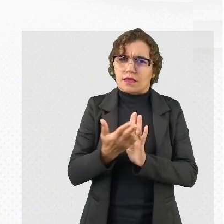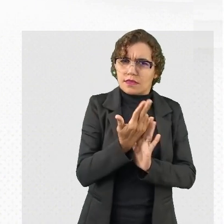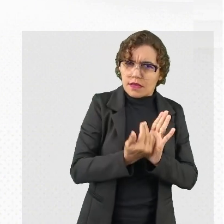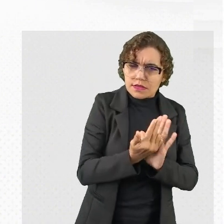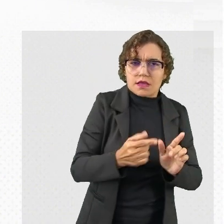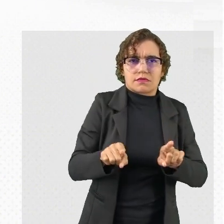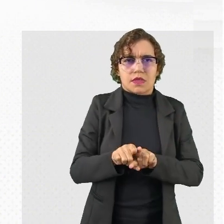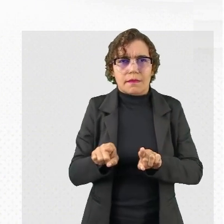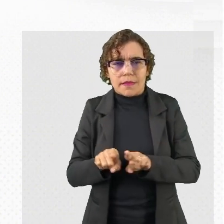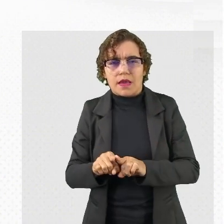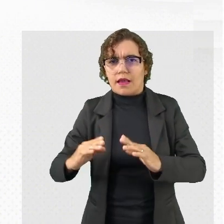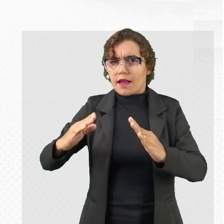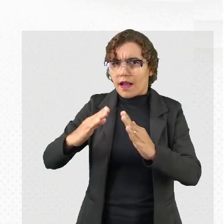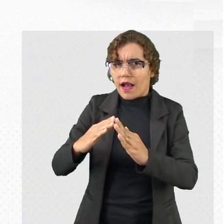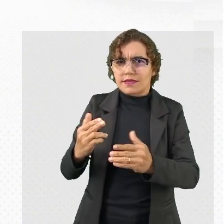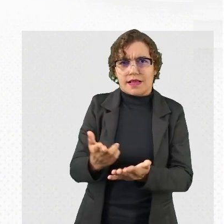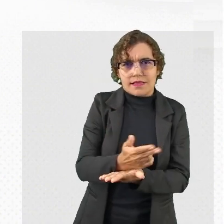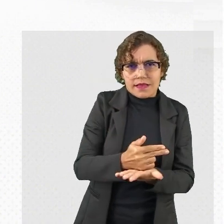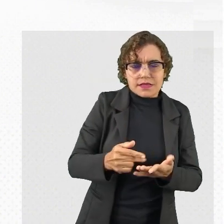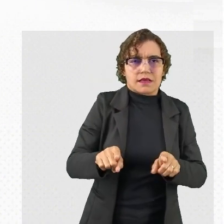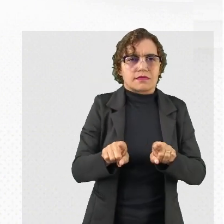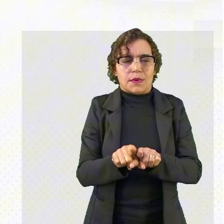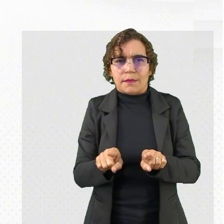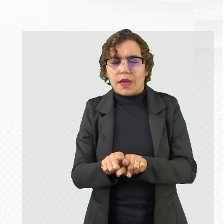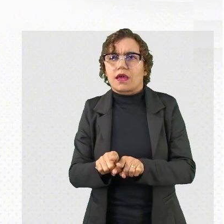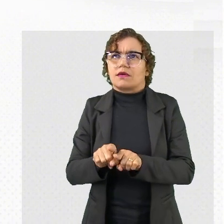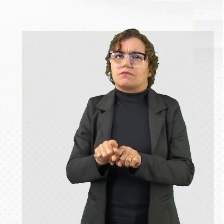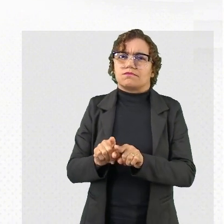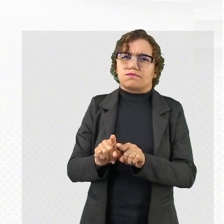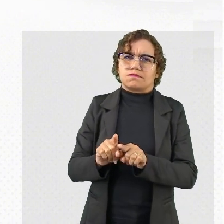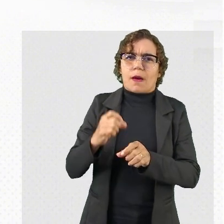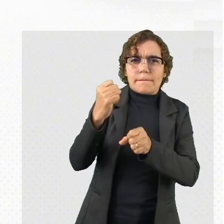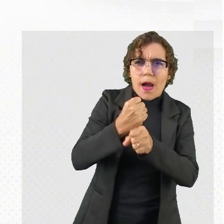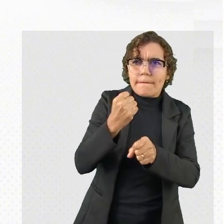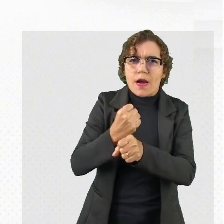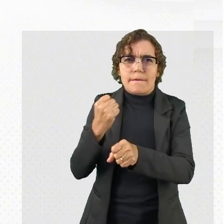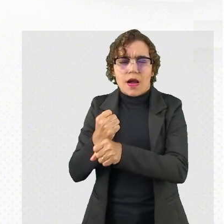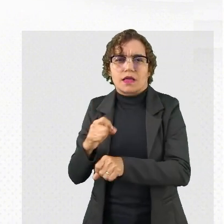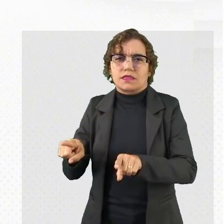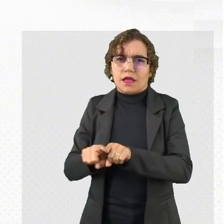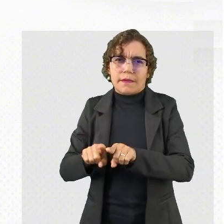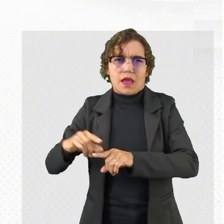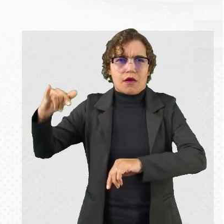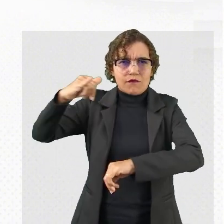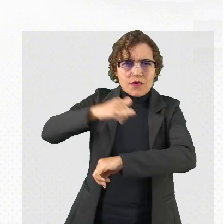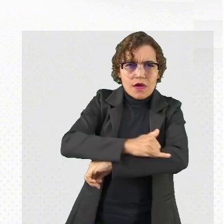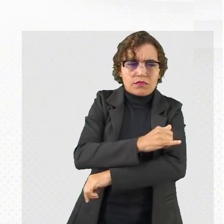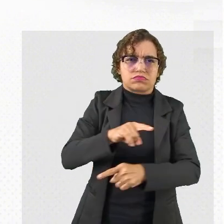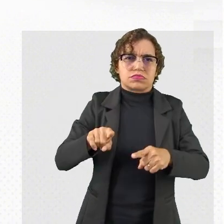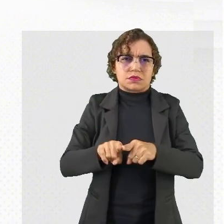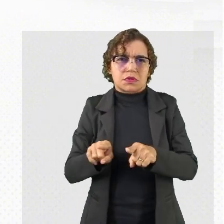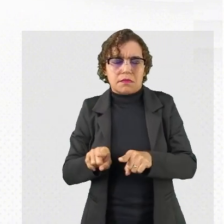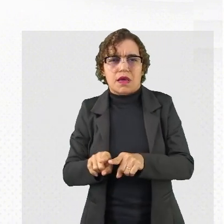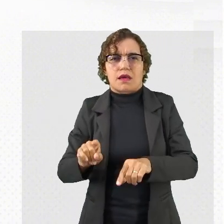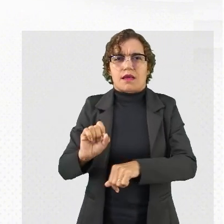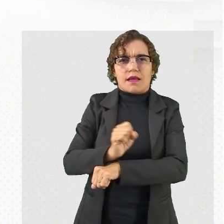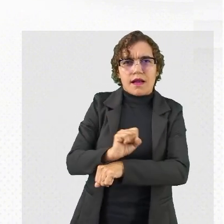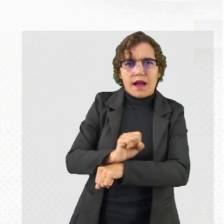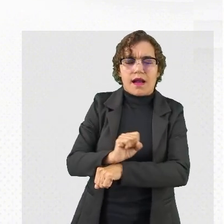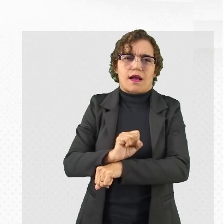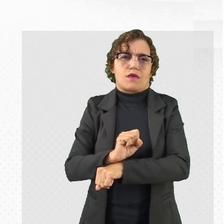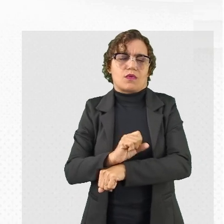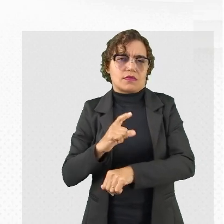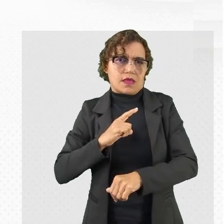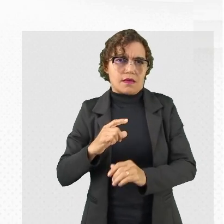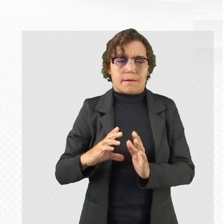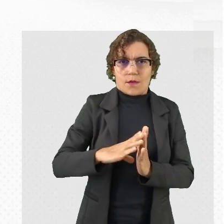de casa, elaboração de monumentos, modelos de aeronaves, de automóveis. Então, qualquer situação onde você vai fazer